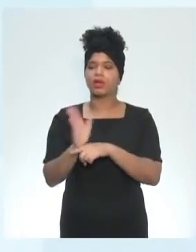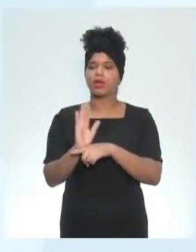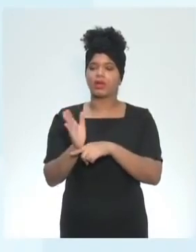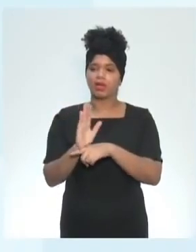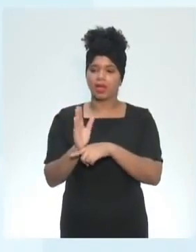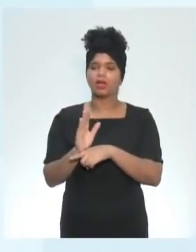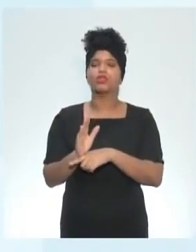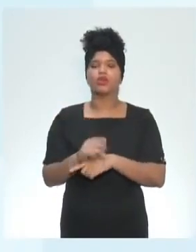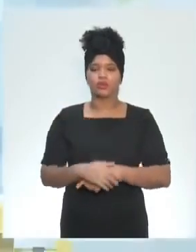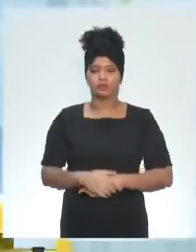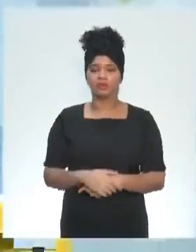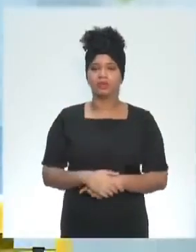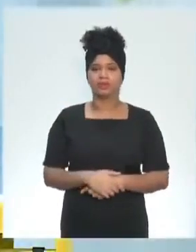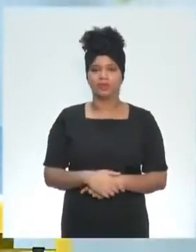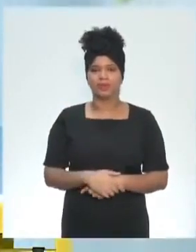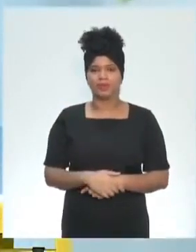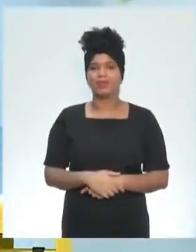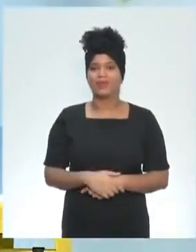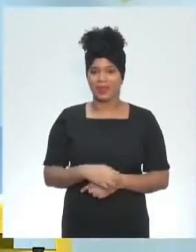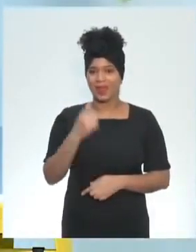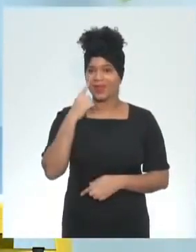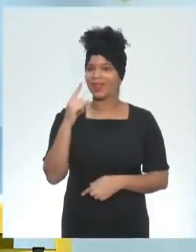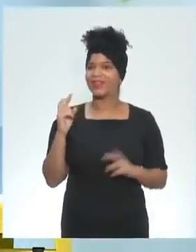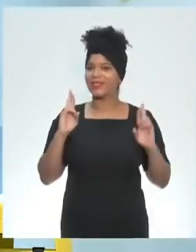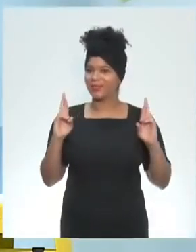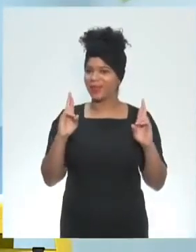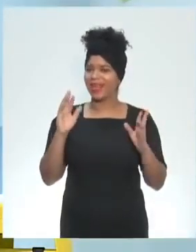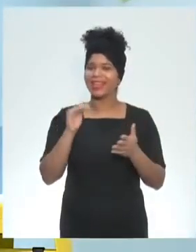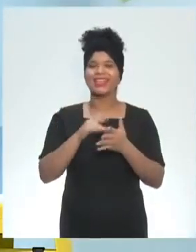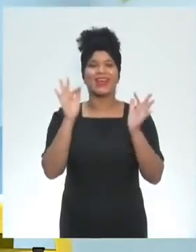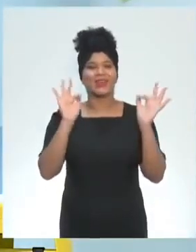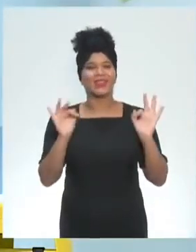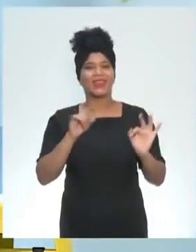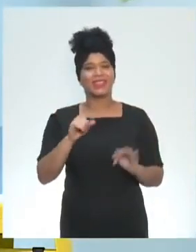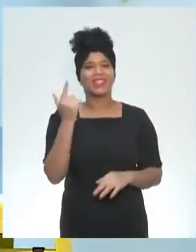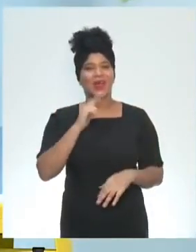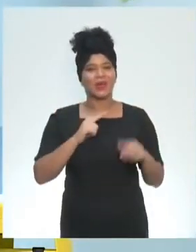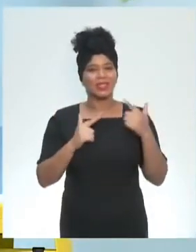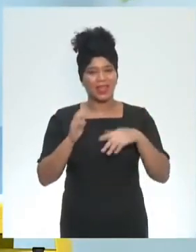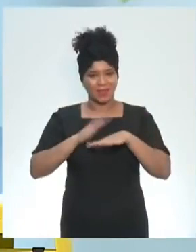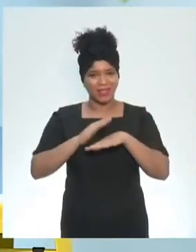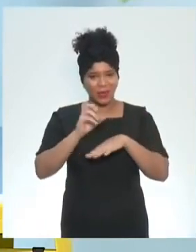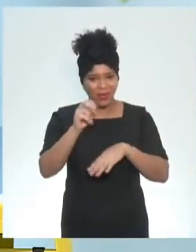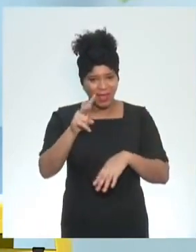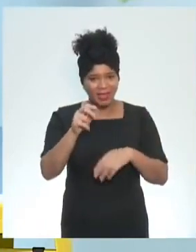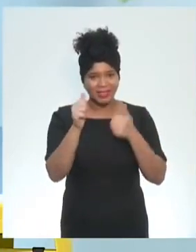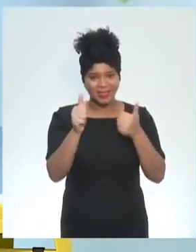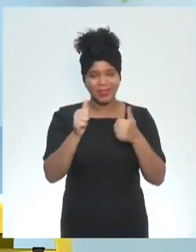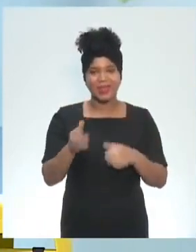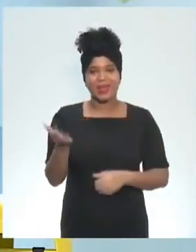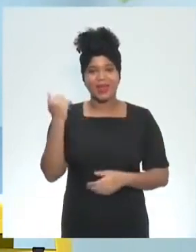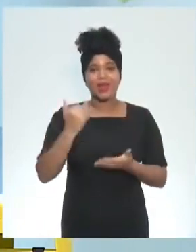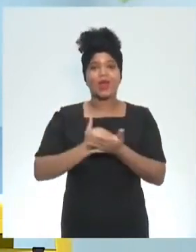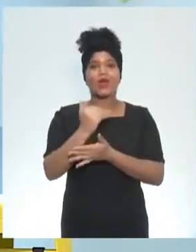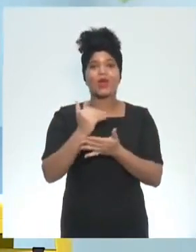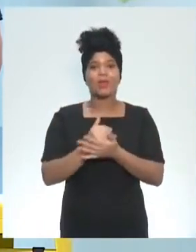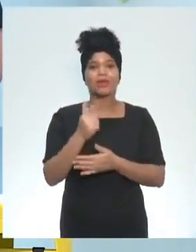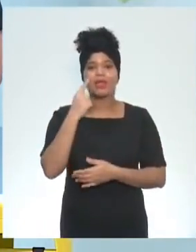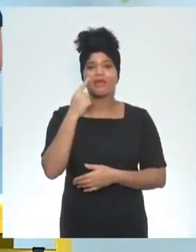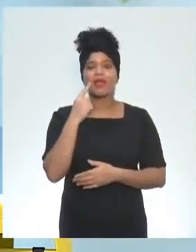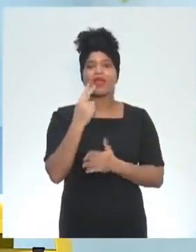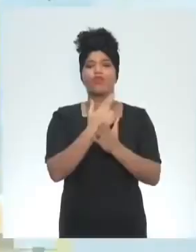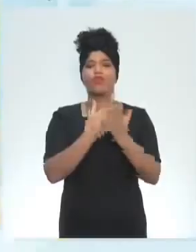de criar um filme da é isso que a gente espera que até o final da aula a gente consiga aí fazer franguinho Vamos começar com aquela